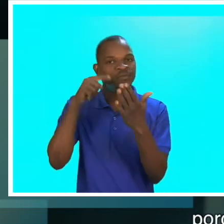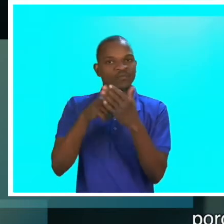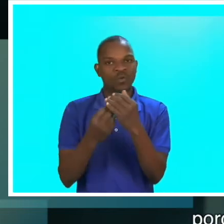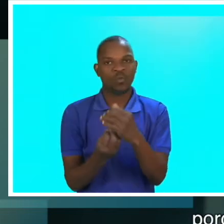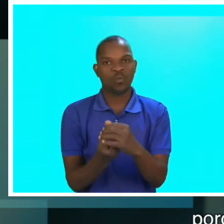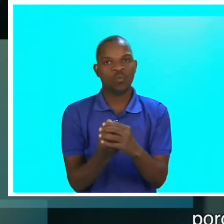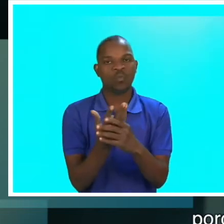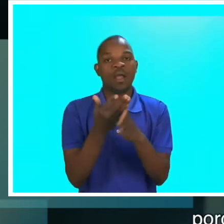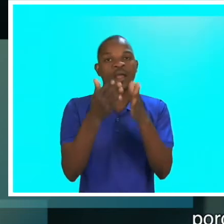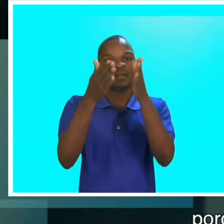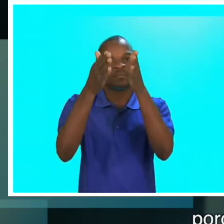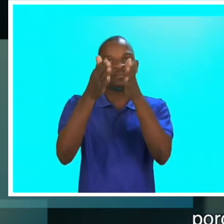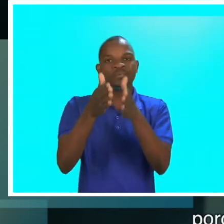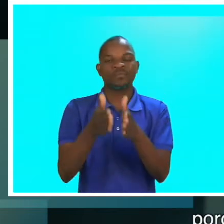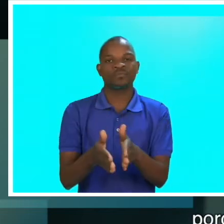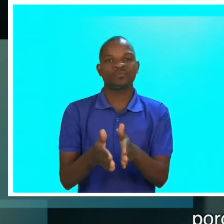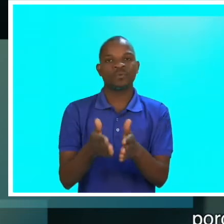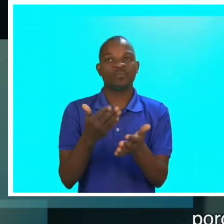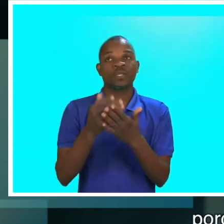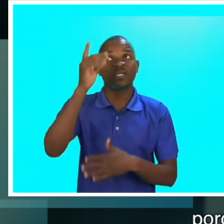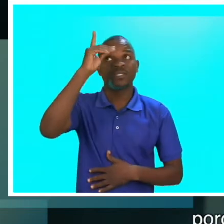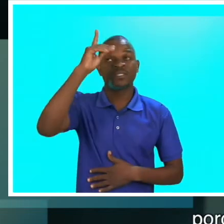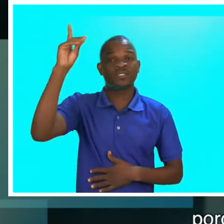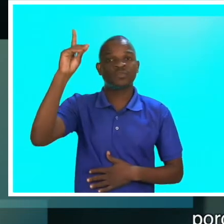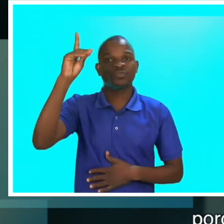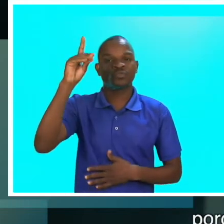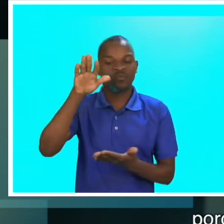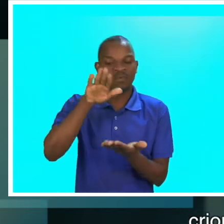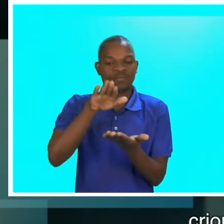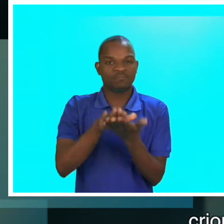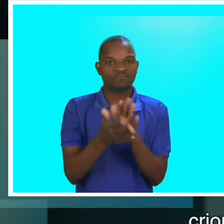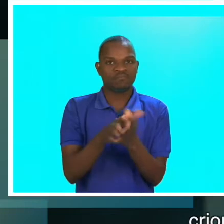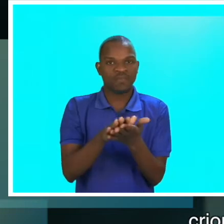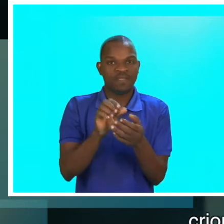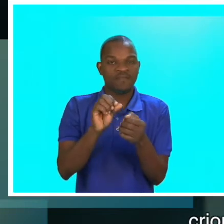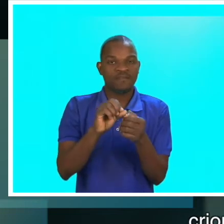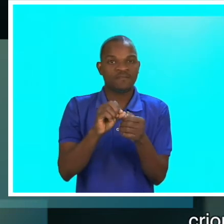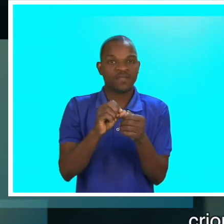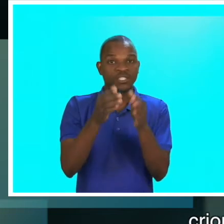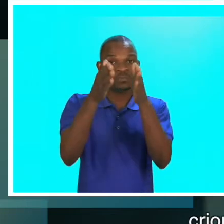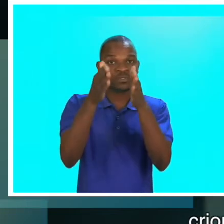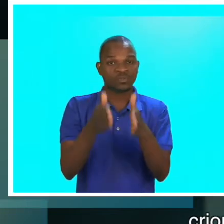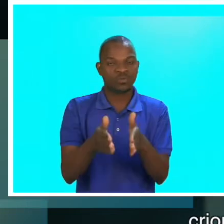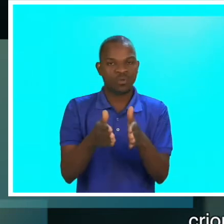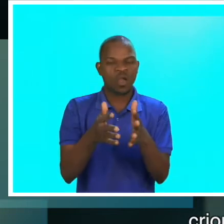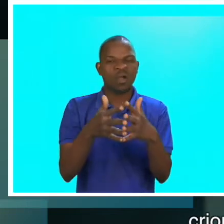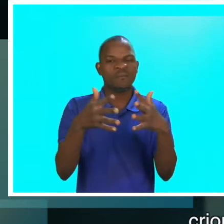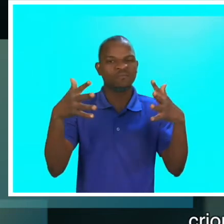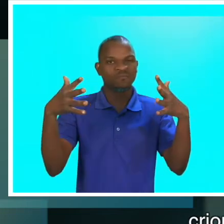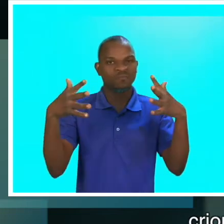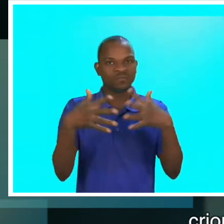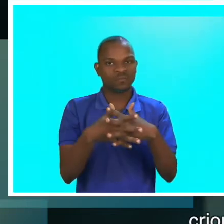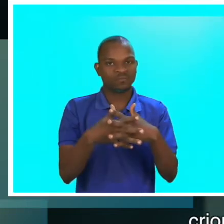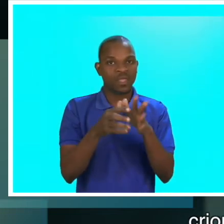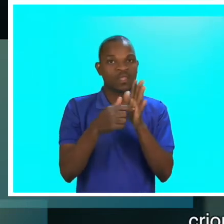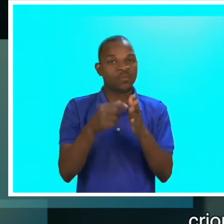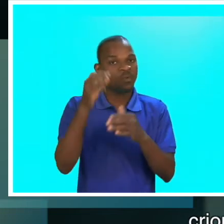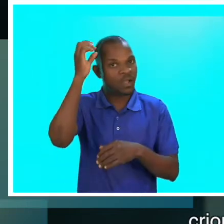Porque o Deus, quando criou o homem, criou o homem completo. Criou o homem sem cabelo, mas